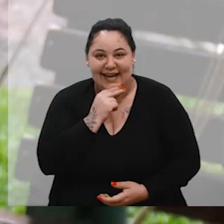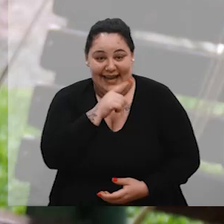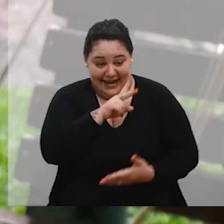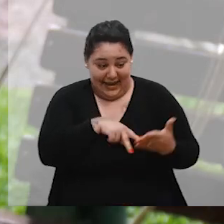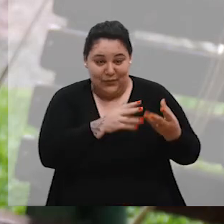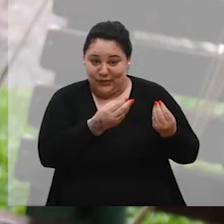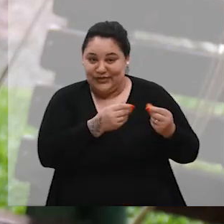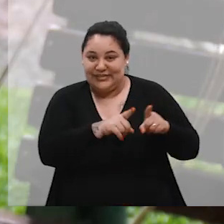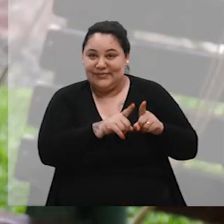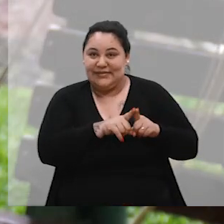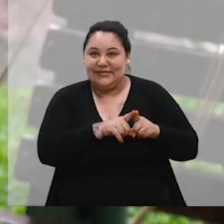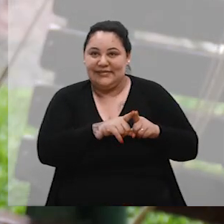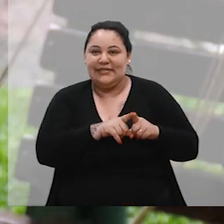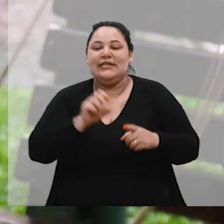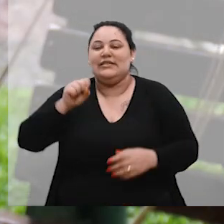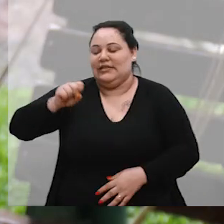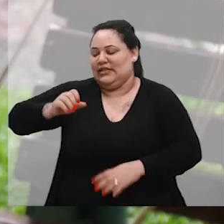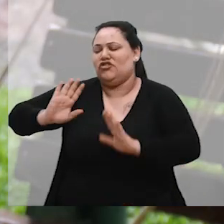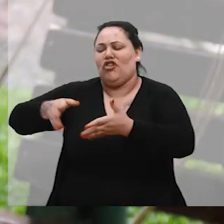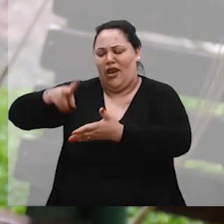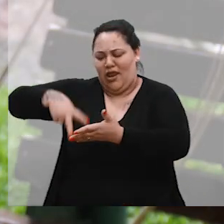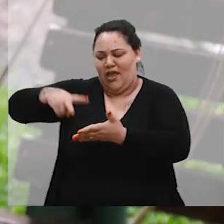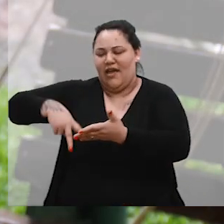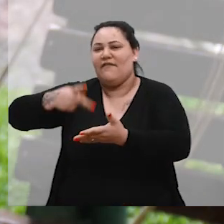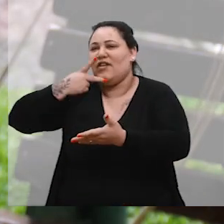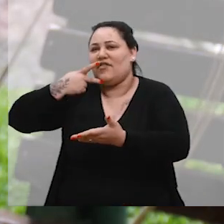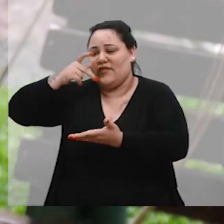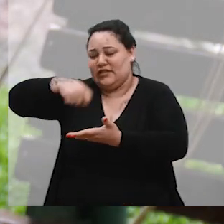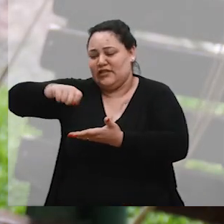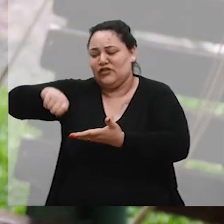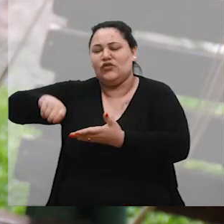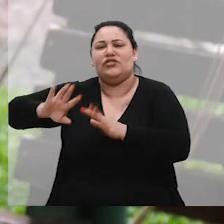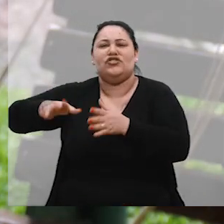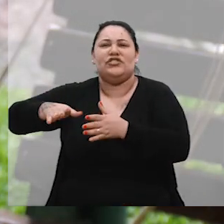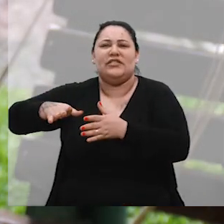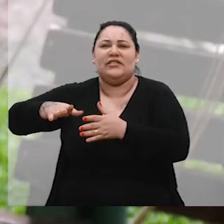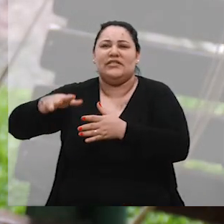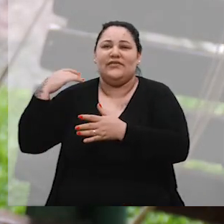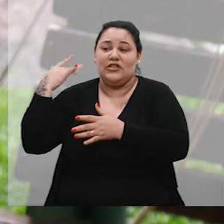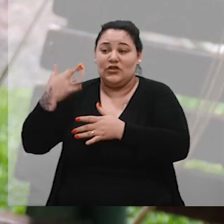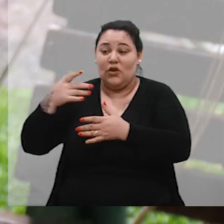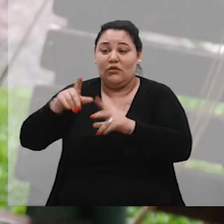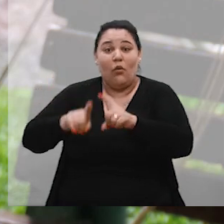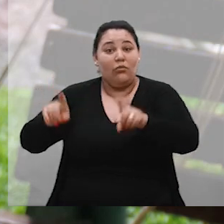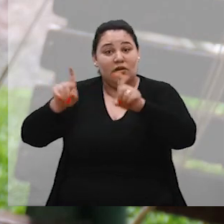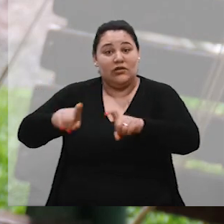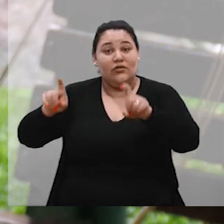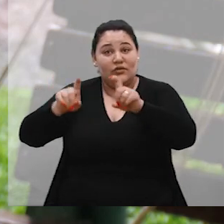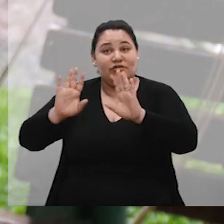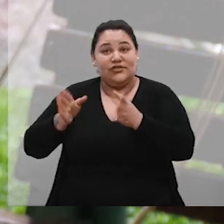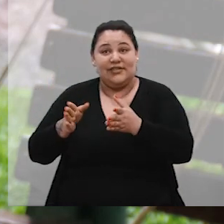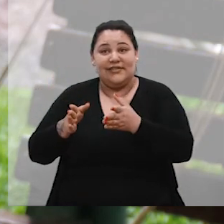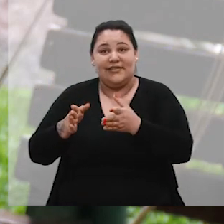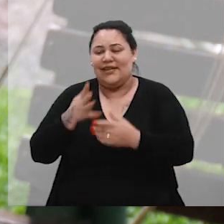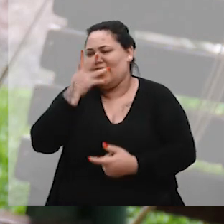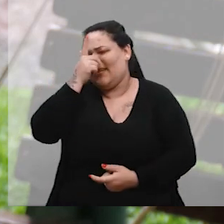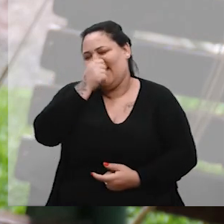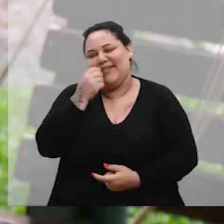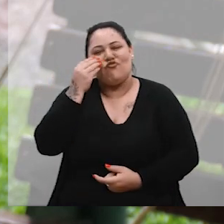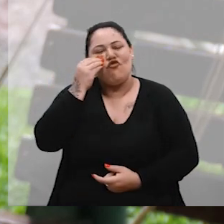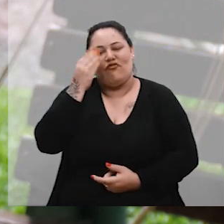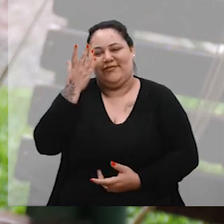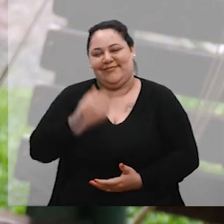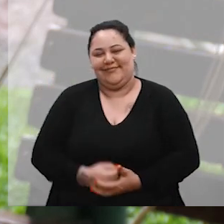muito e já disse que vai ser escritora e já está escrevendo histórias no computador. uma gracinha mesmo, né? E